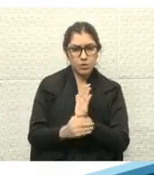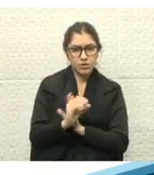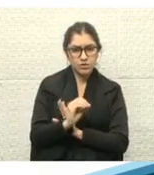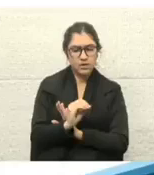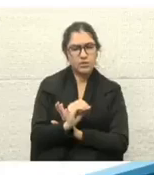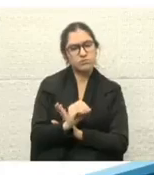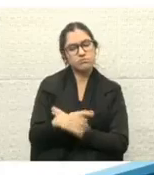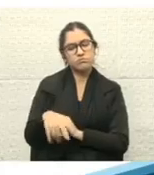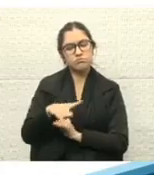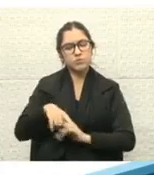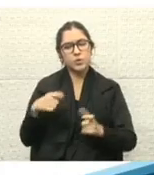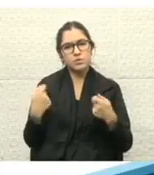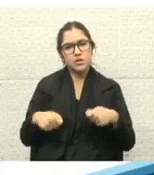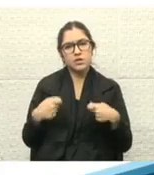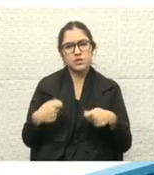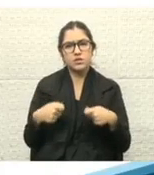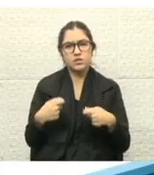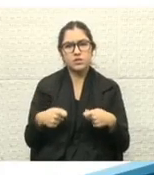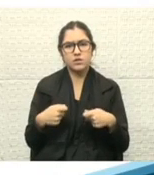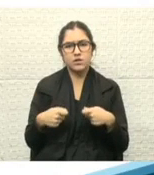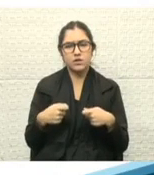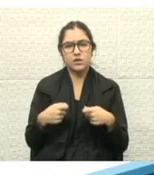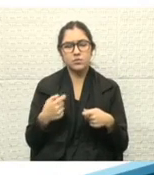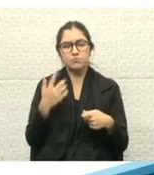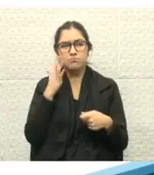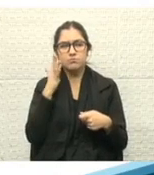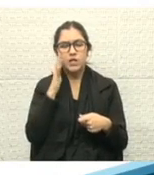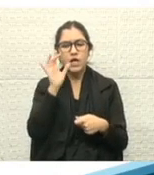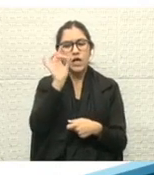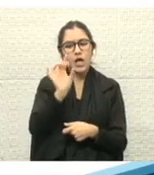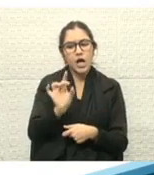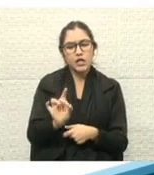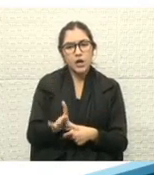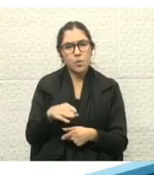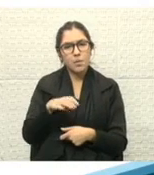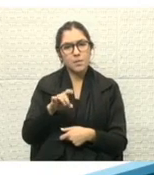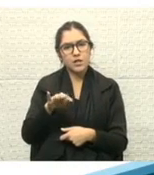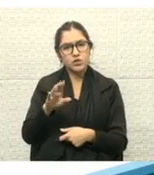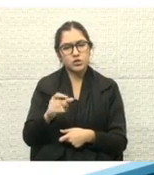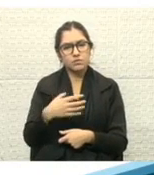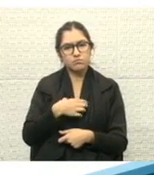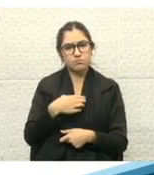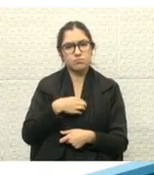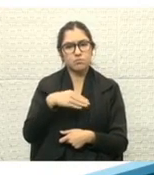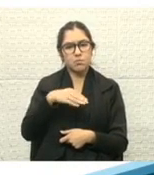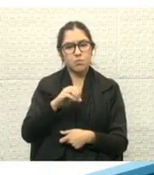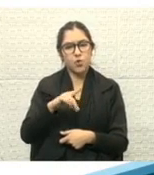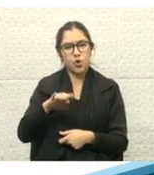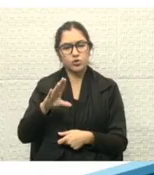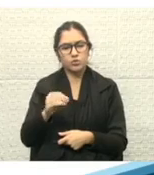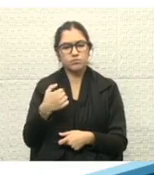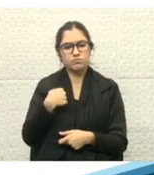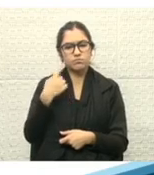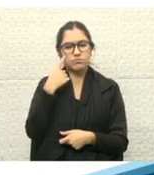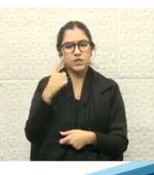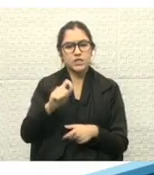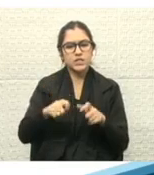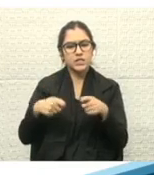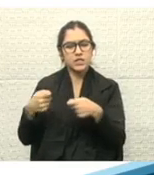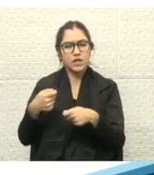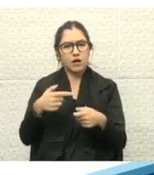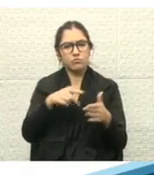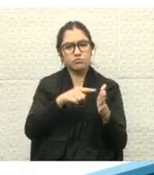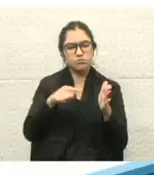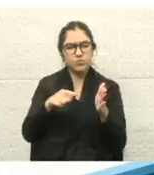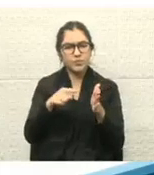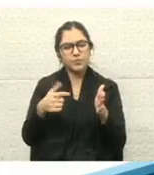zero, nós precisaríamos considerar cada uma dessas medidas em módulo, né, desconsiderando o sinal para tornar